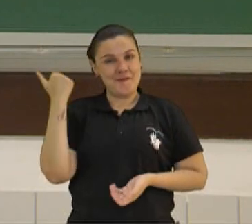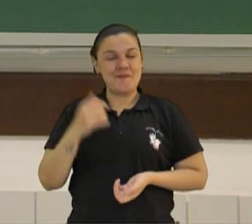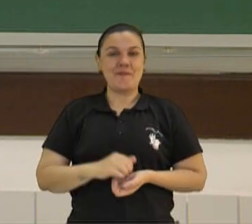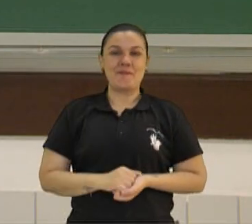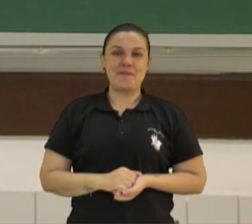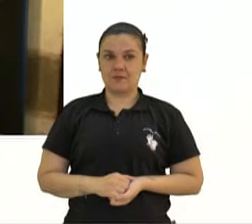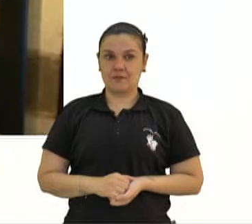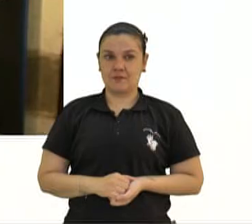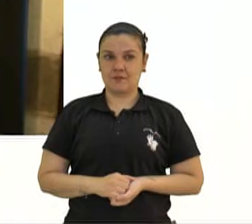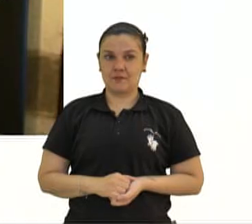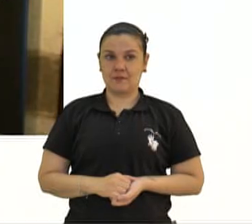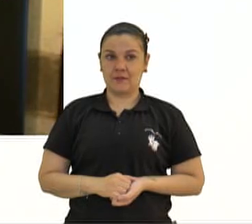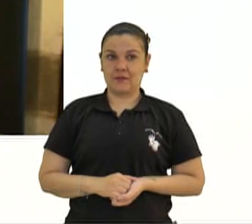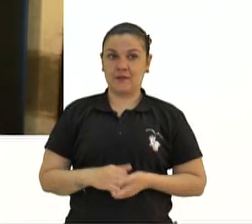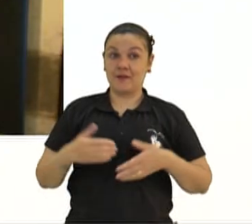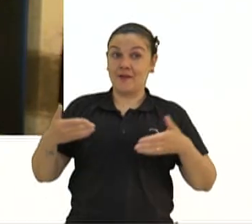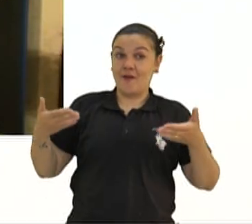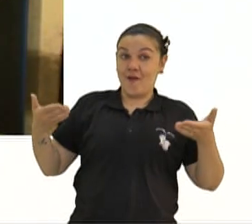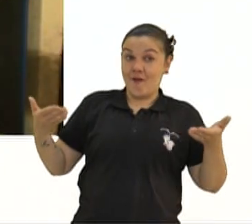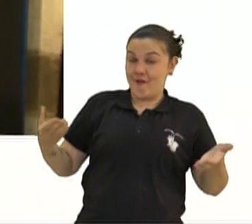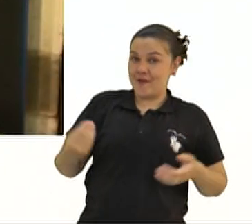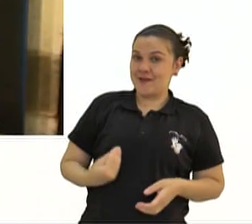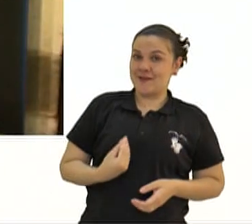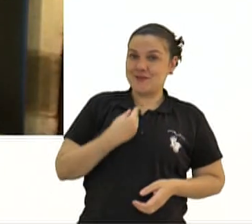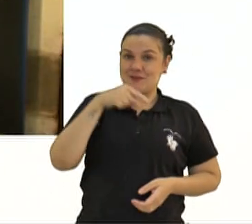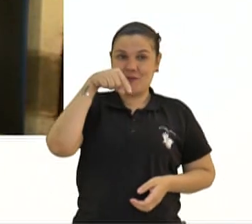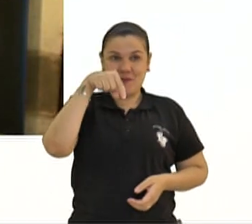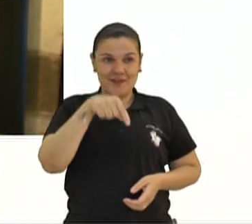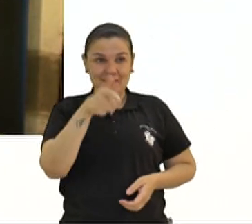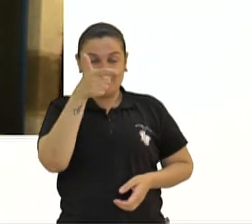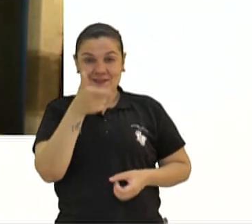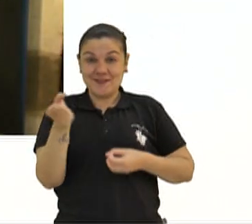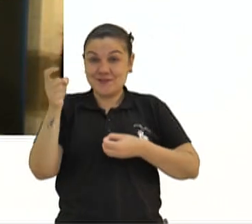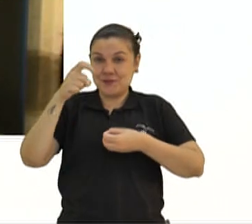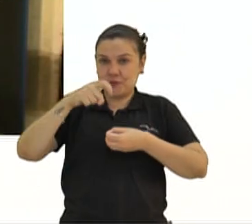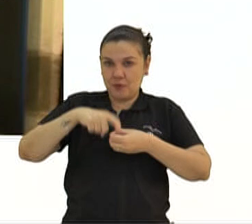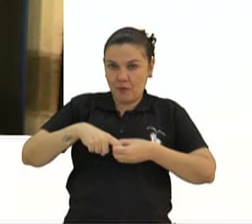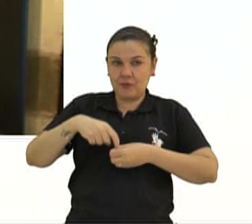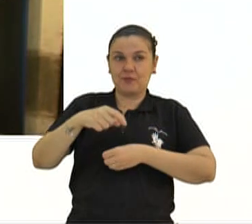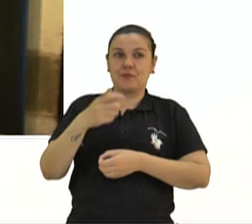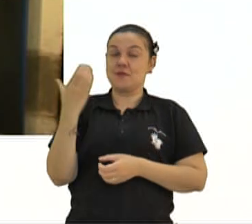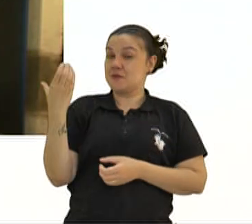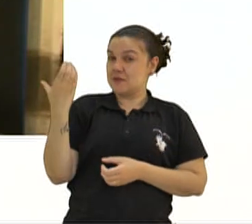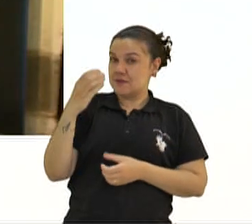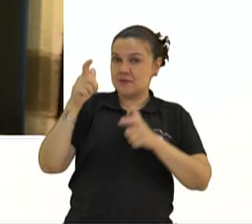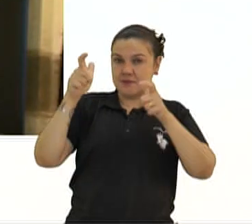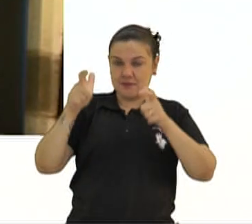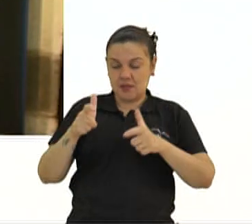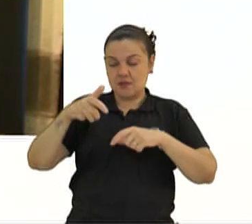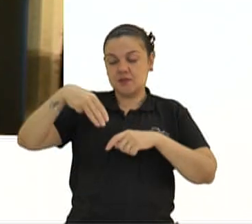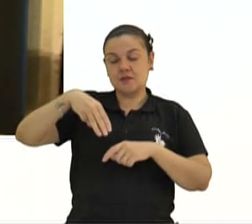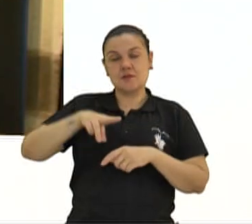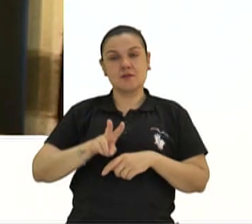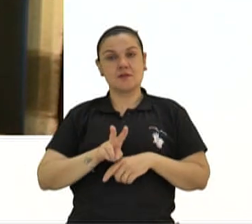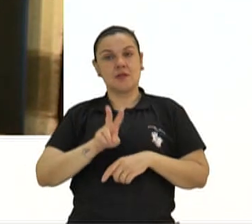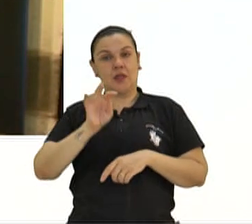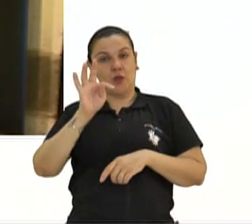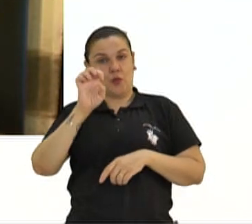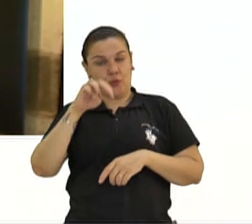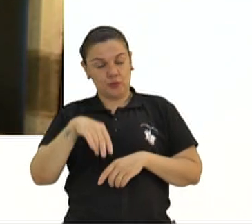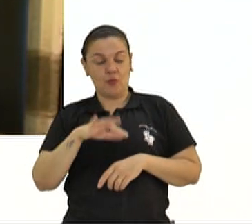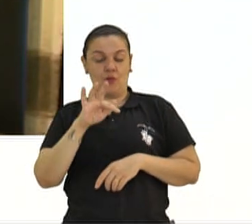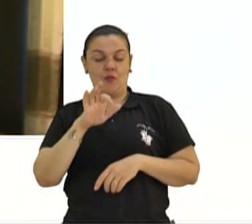então? Pessoal, olha só, estou eu aqui de novo no Parque da Ciência Newton Freire